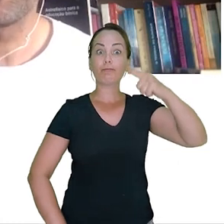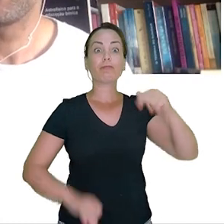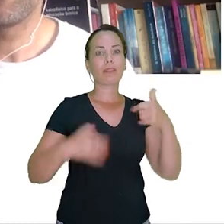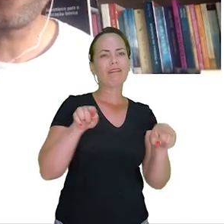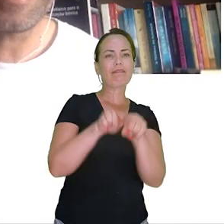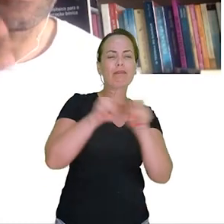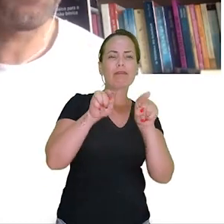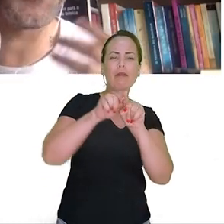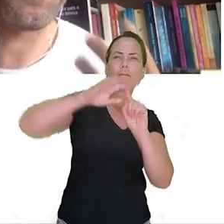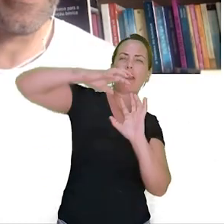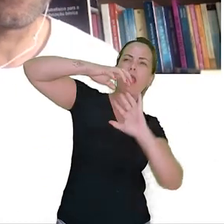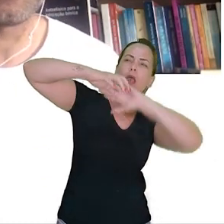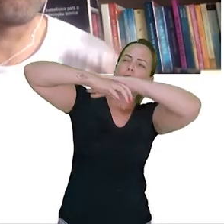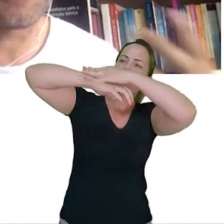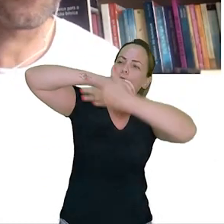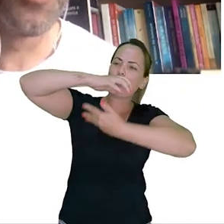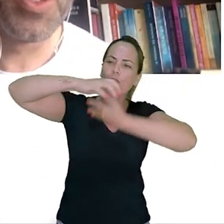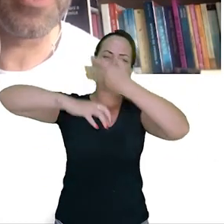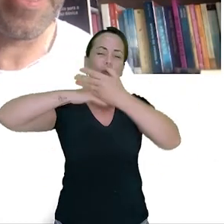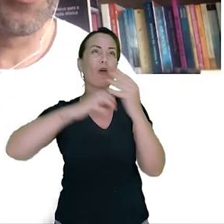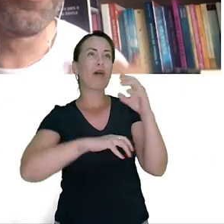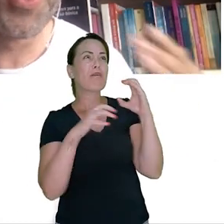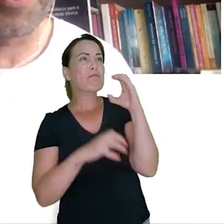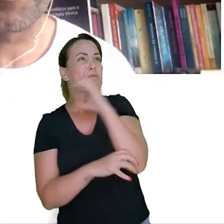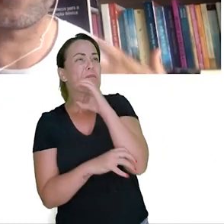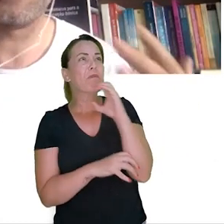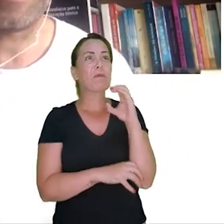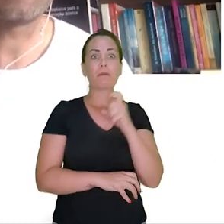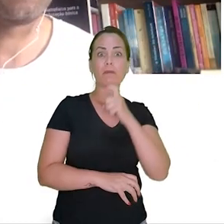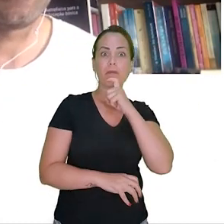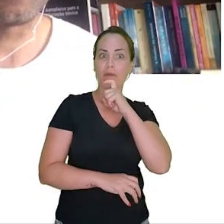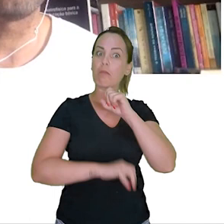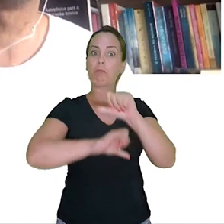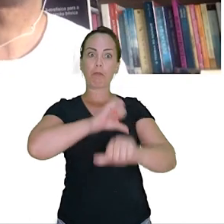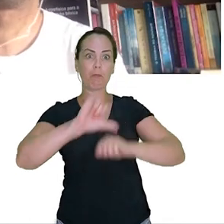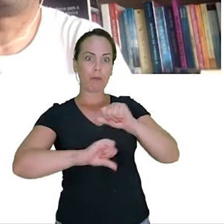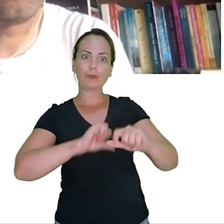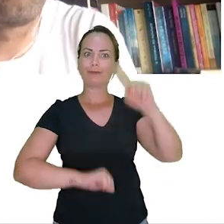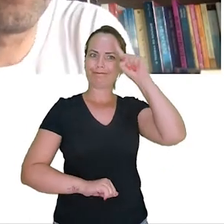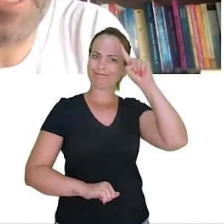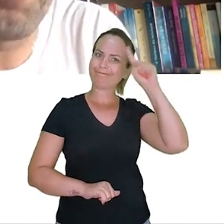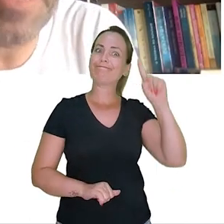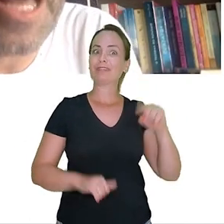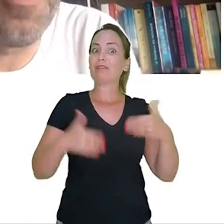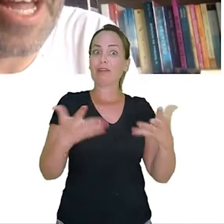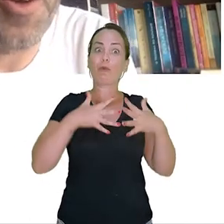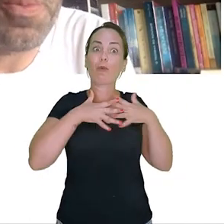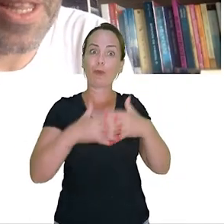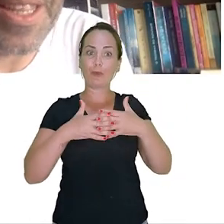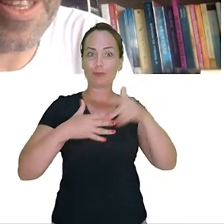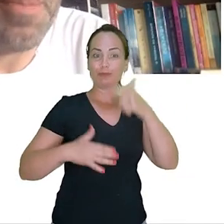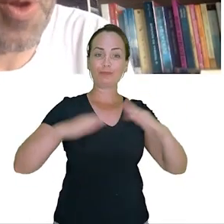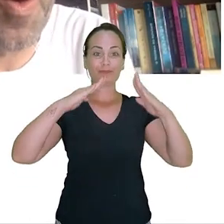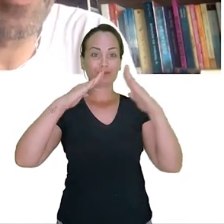distantes. E aí as atmosferas, as temperaturas variam muito, né? A cada dia. Então, olha, é complicado morar em